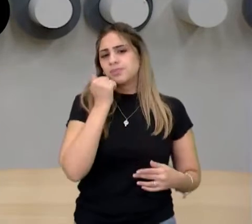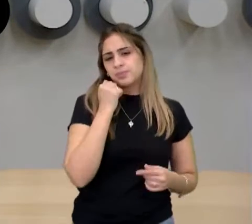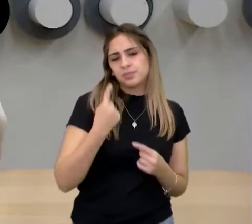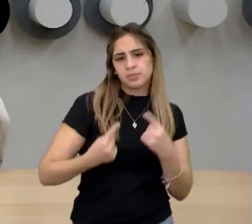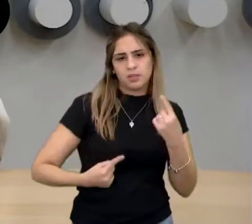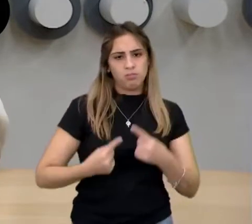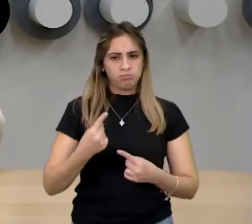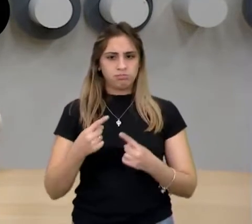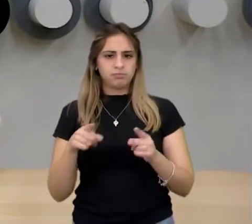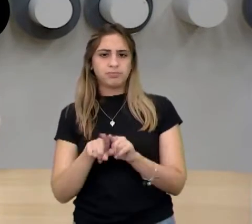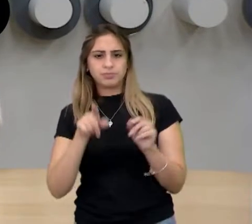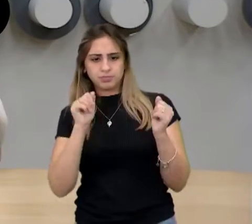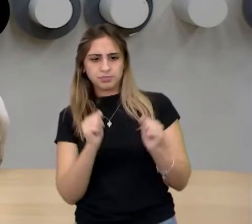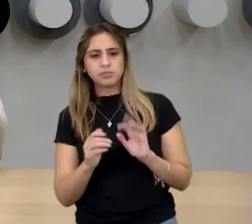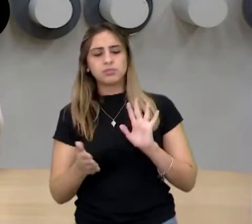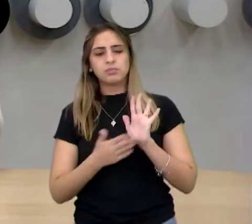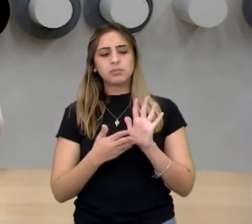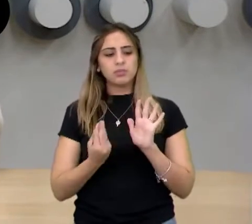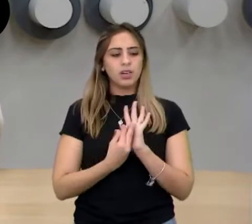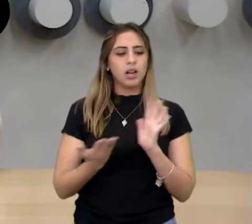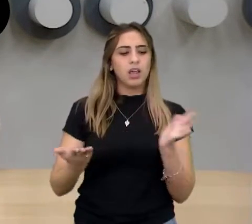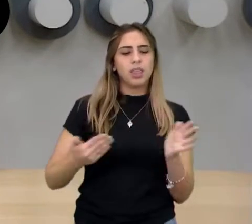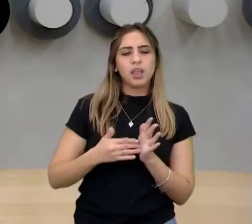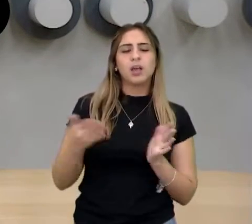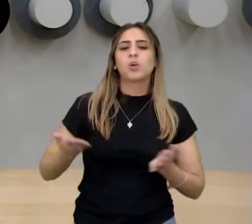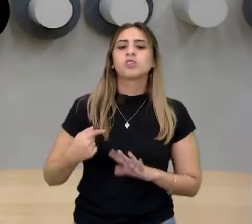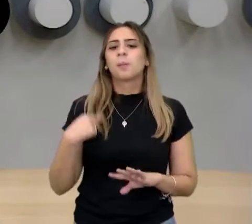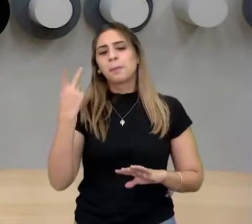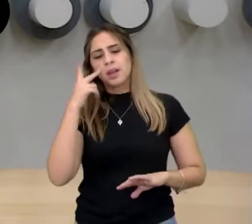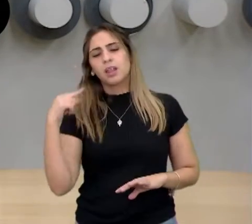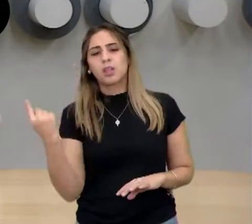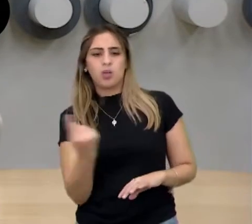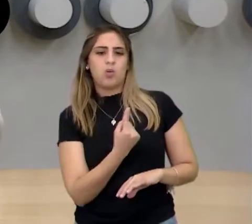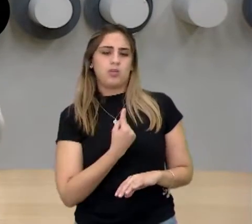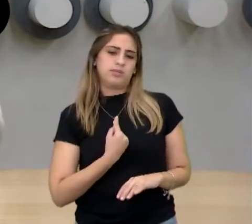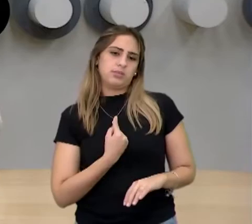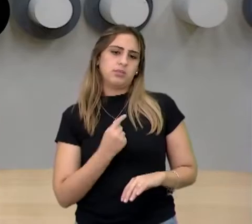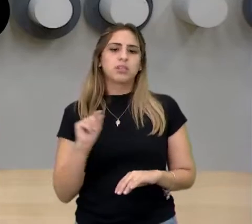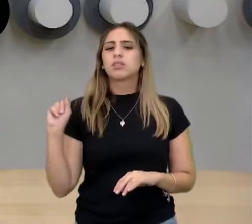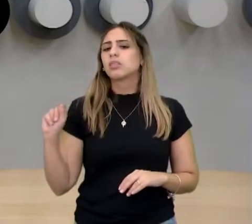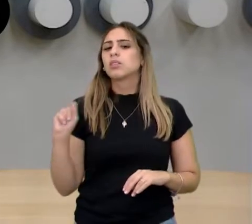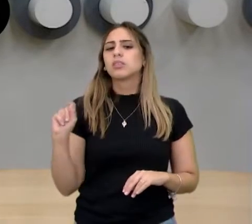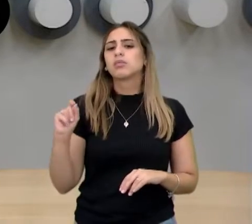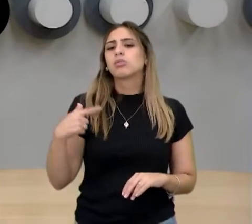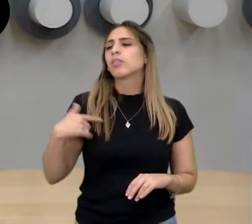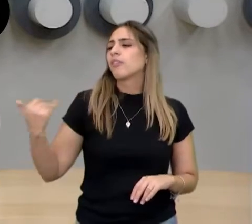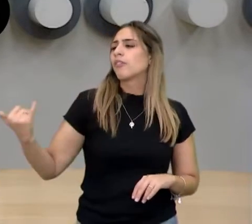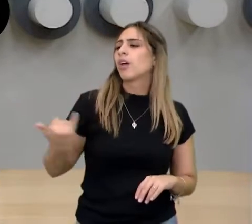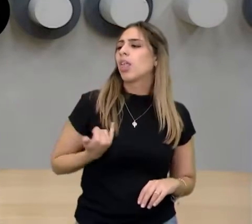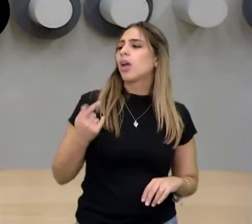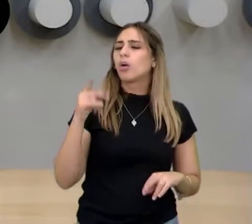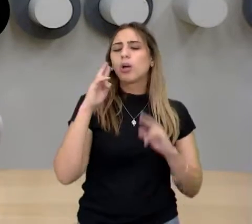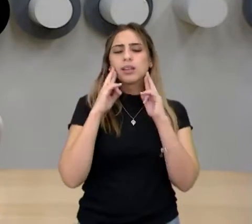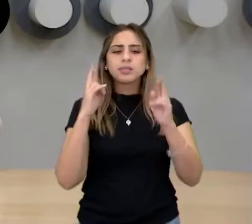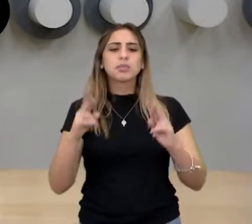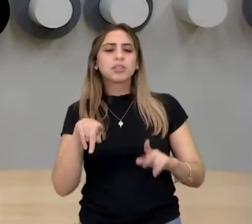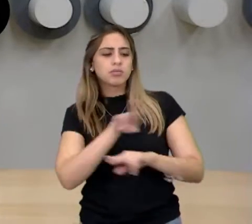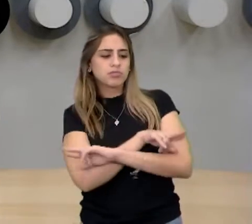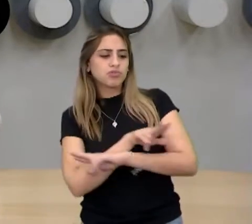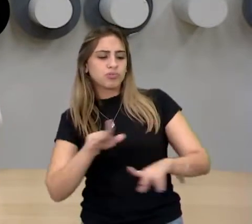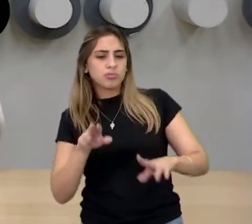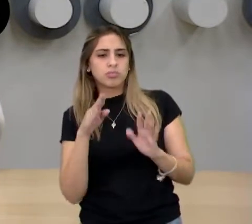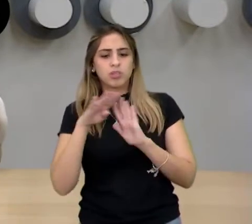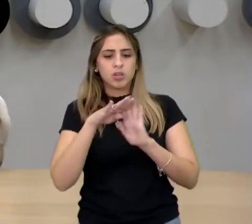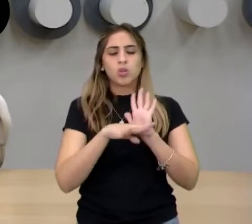política, que estão postas até hoje para a gente, né? E que dizem respeito a uma certa área